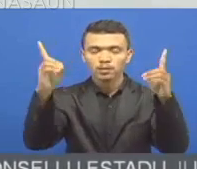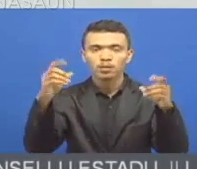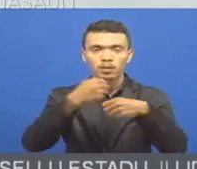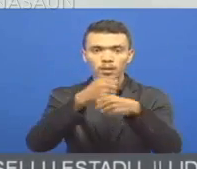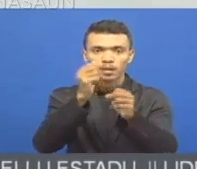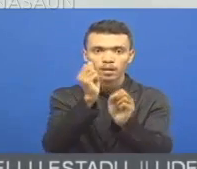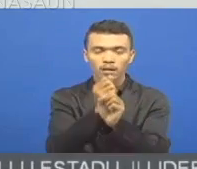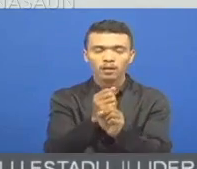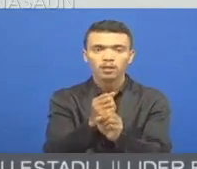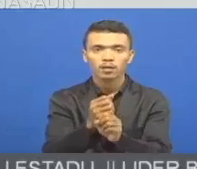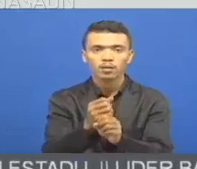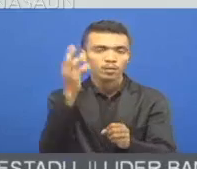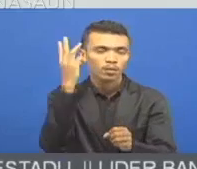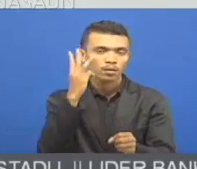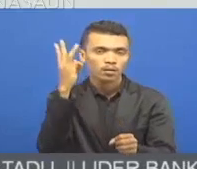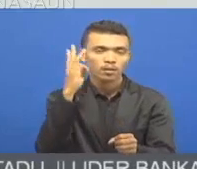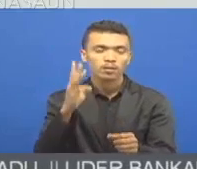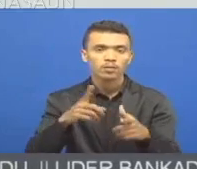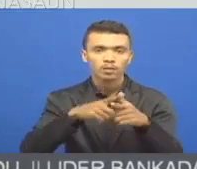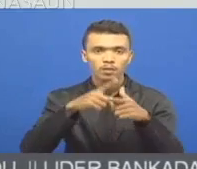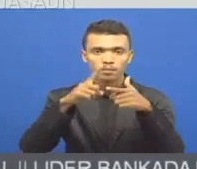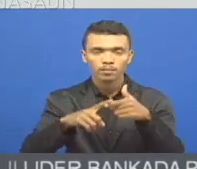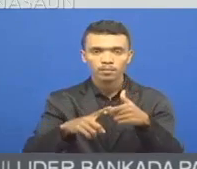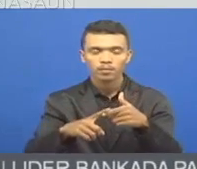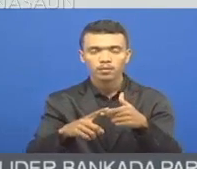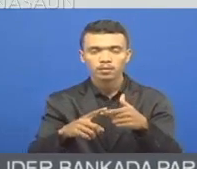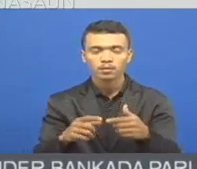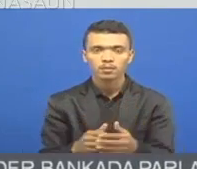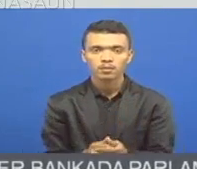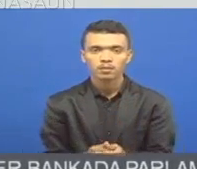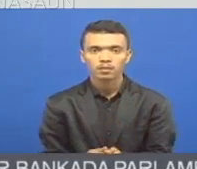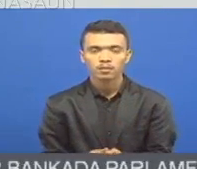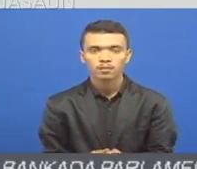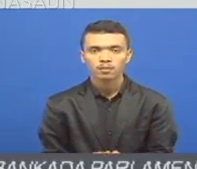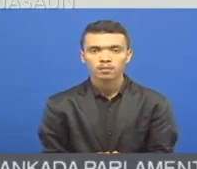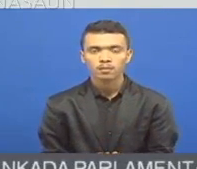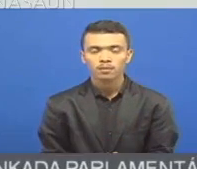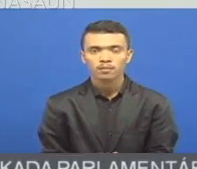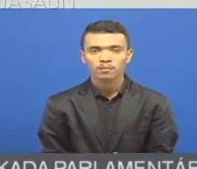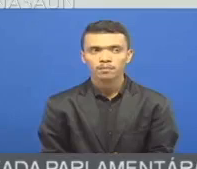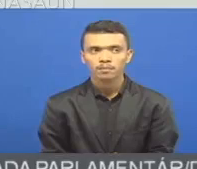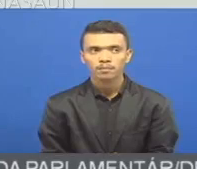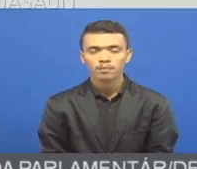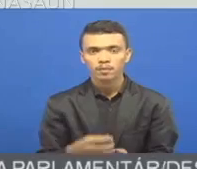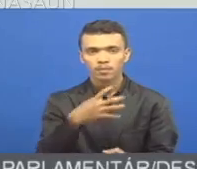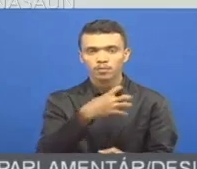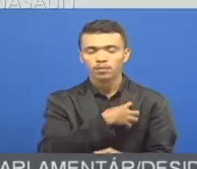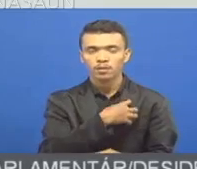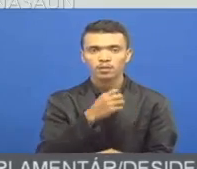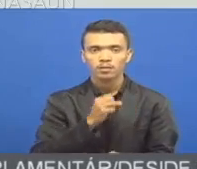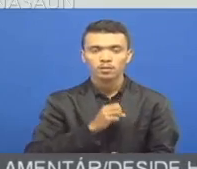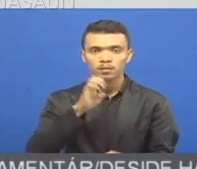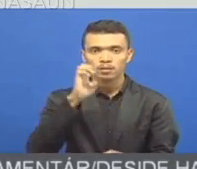ponlo balon mai ho condição lá, e balon condição normal, comando esquadra polícia